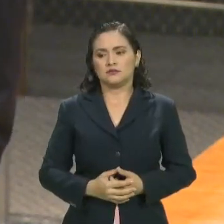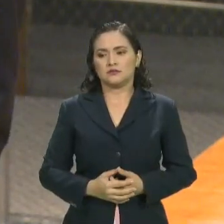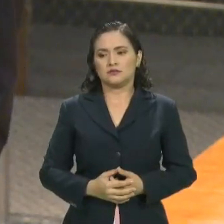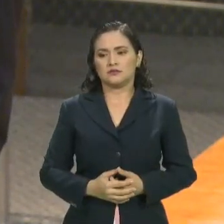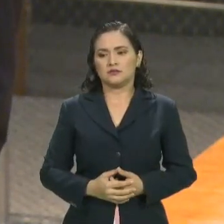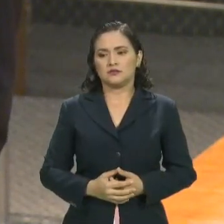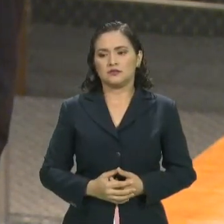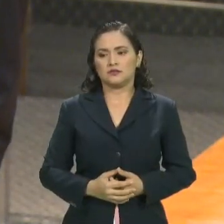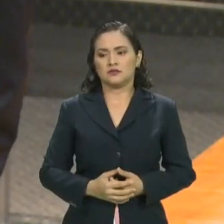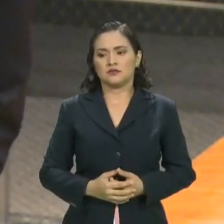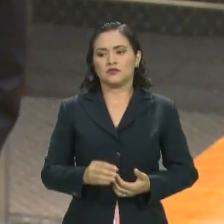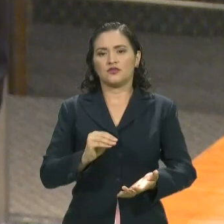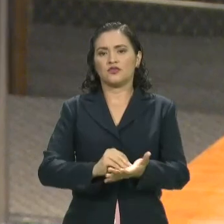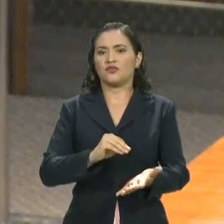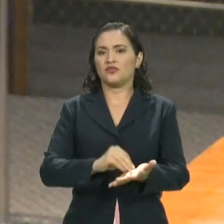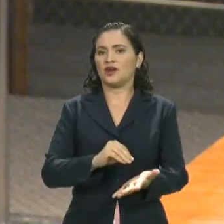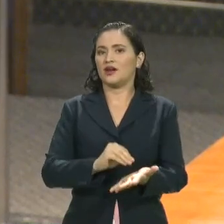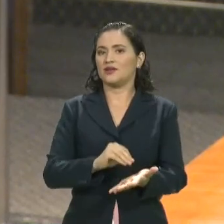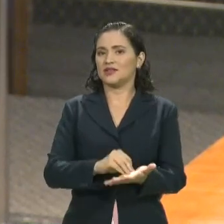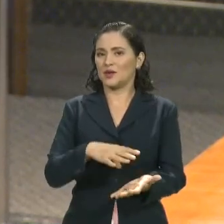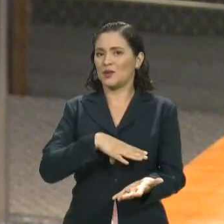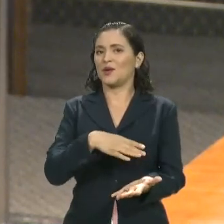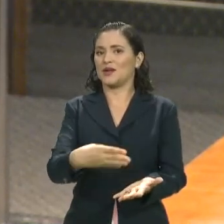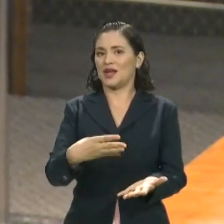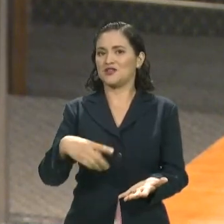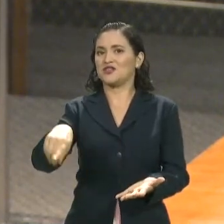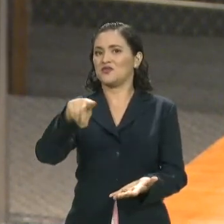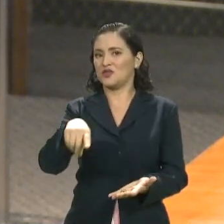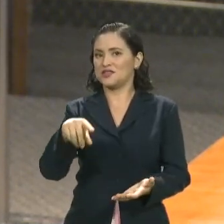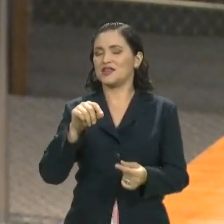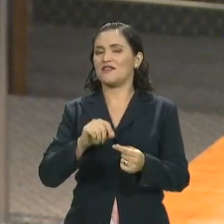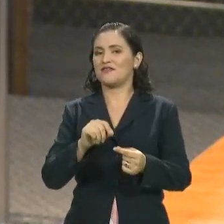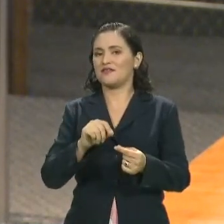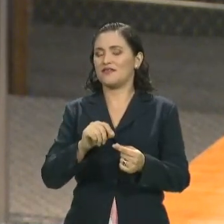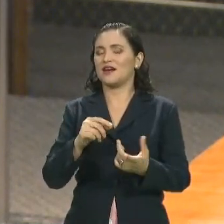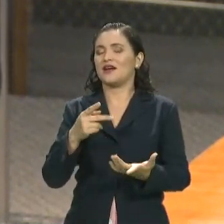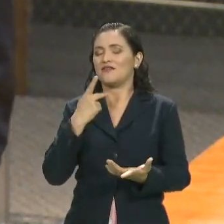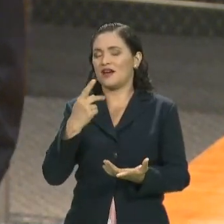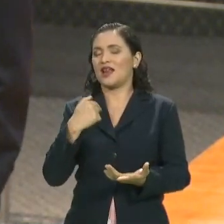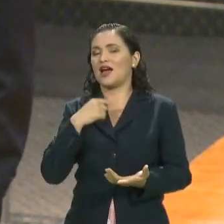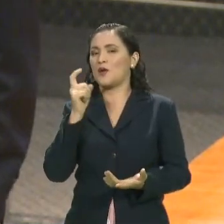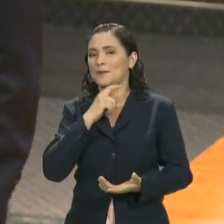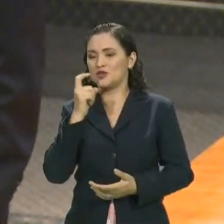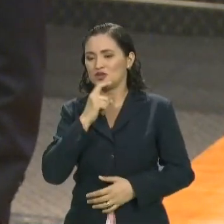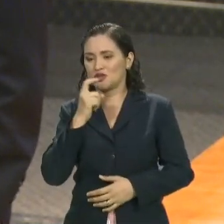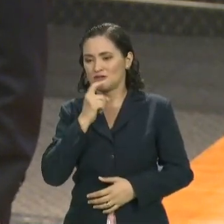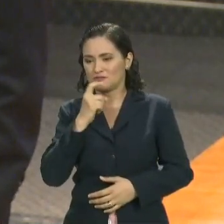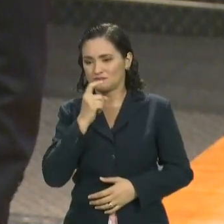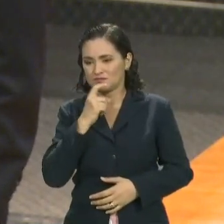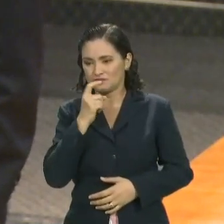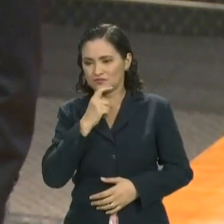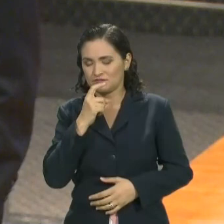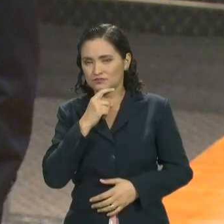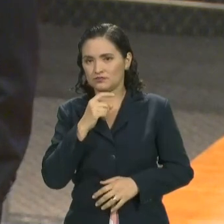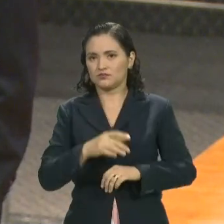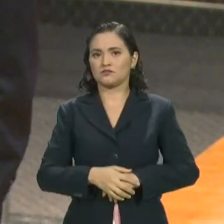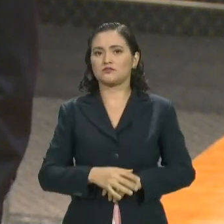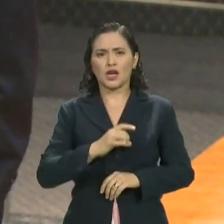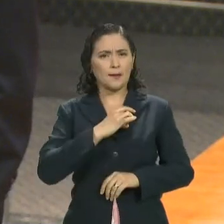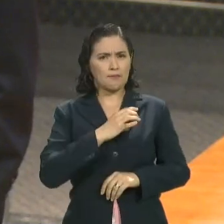de coragem para dizer que eu estou mentindo. Porque aí eu me lembro de Osho, não há medo, há ausência de coragem.